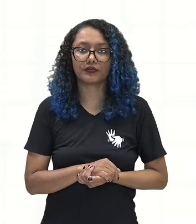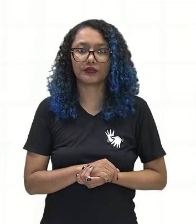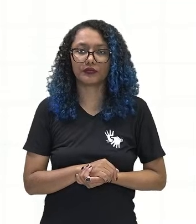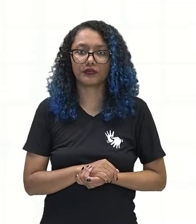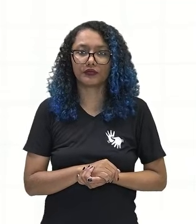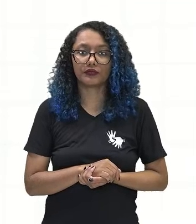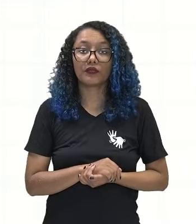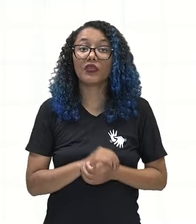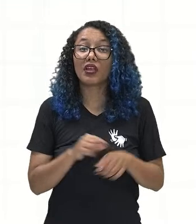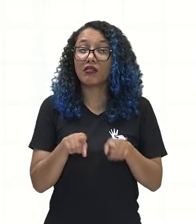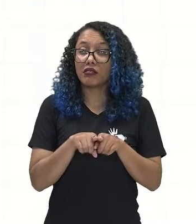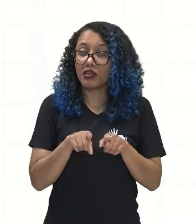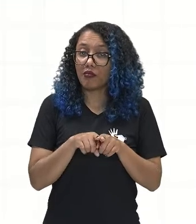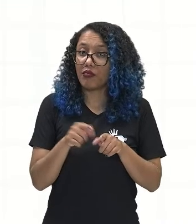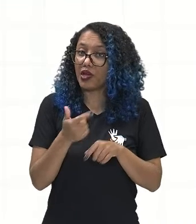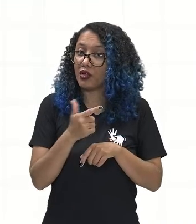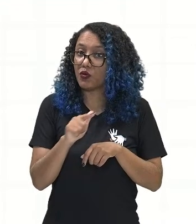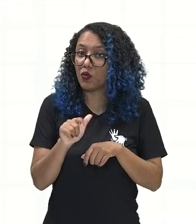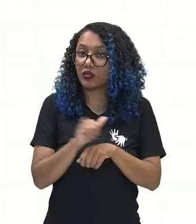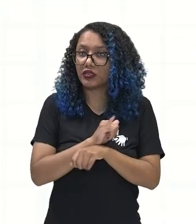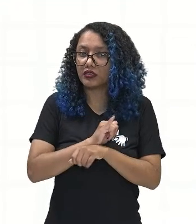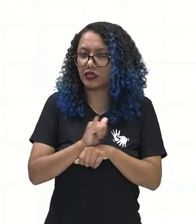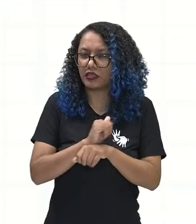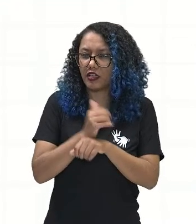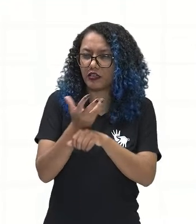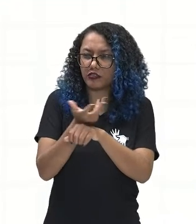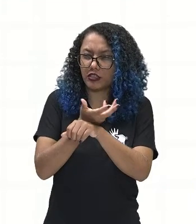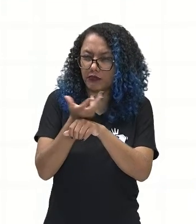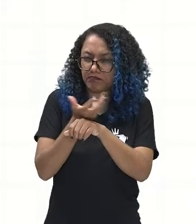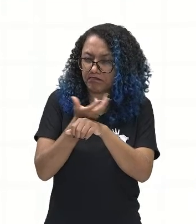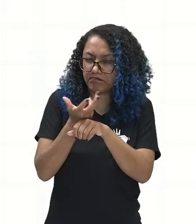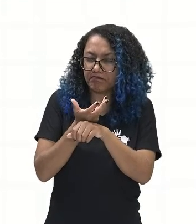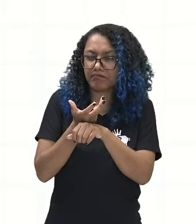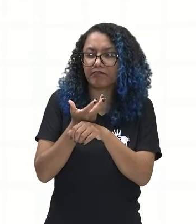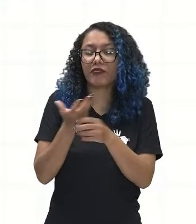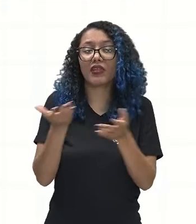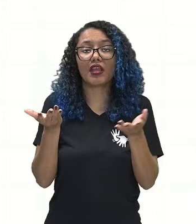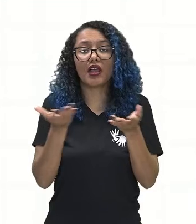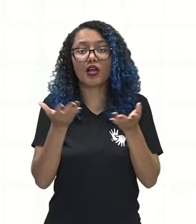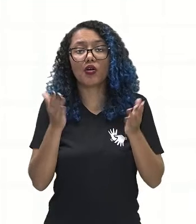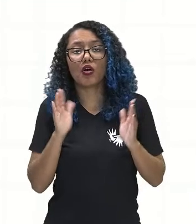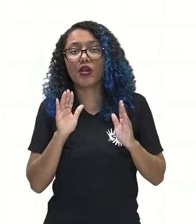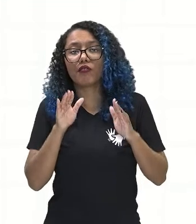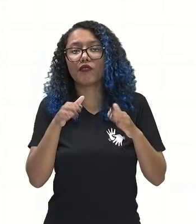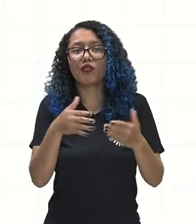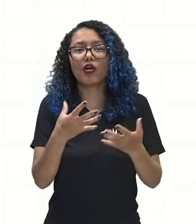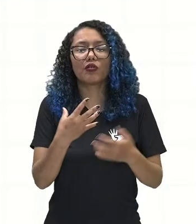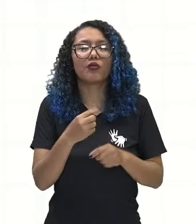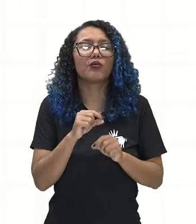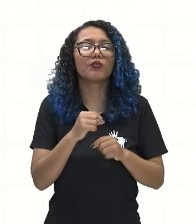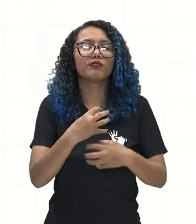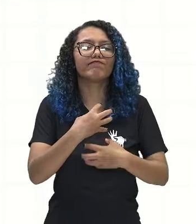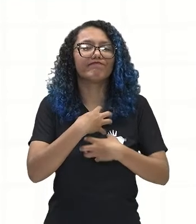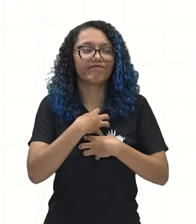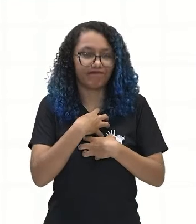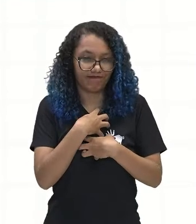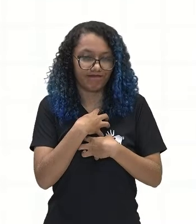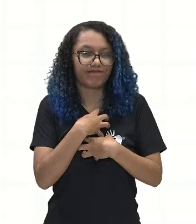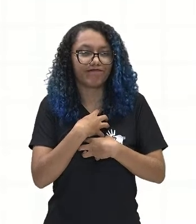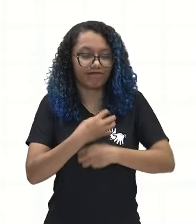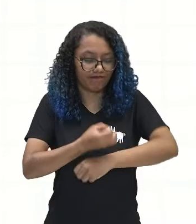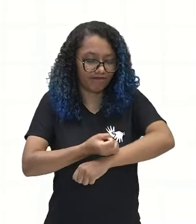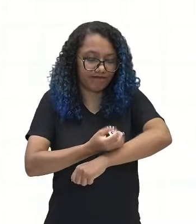encontrar outras estratégias de persuasão. Aí, as estratégias estarão voltadas para quê? Para a